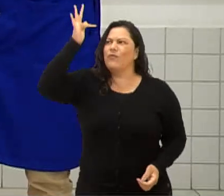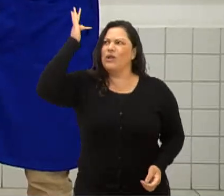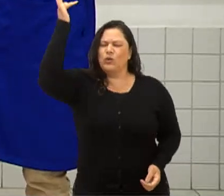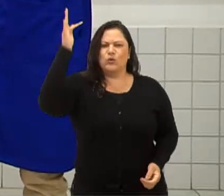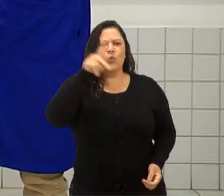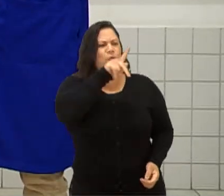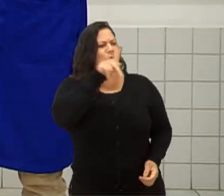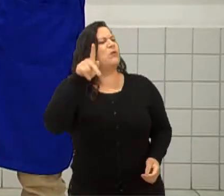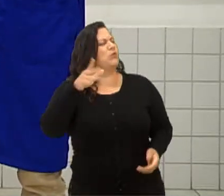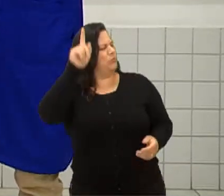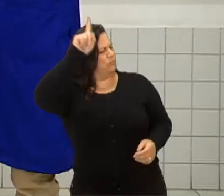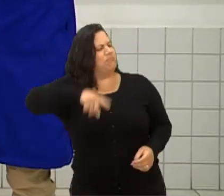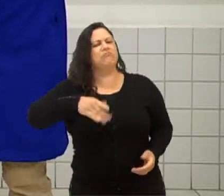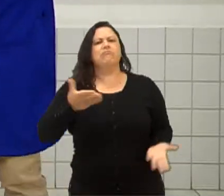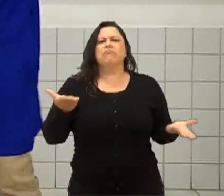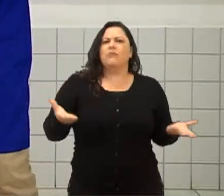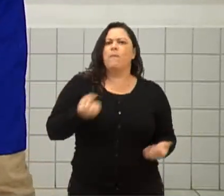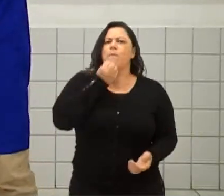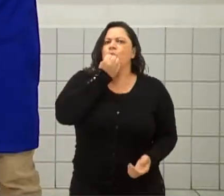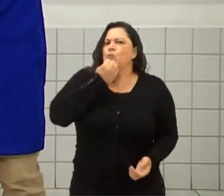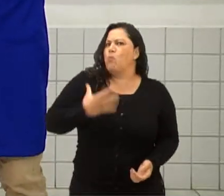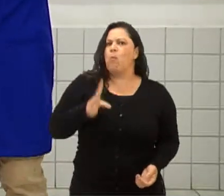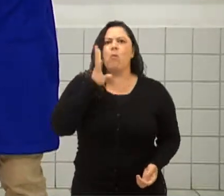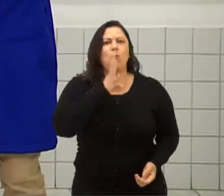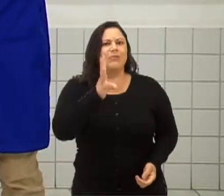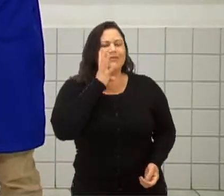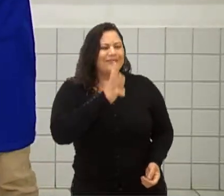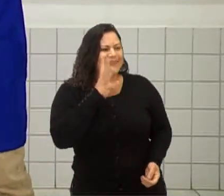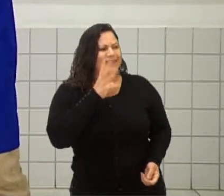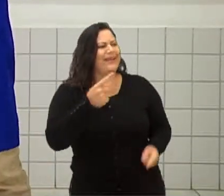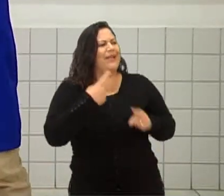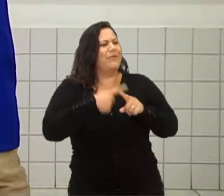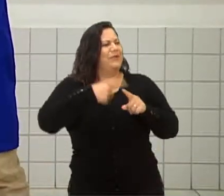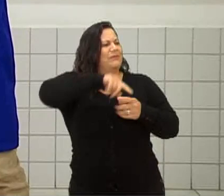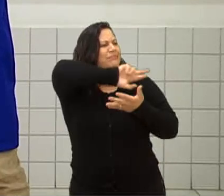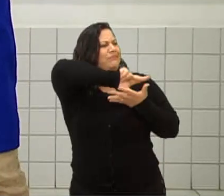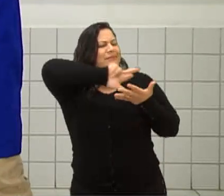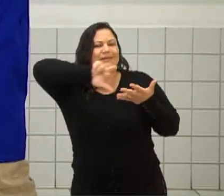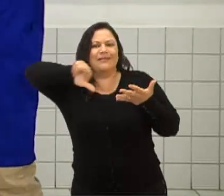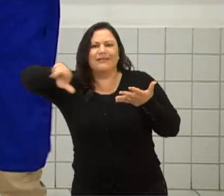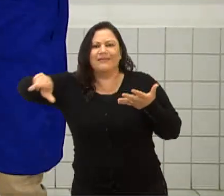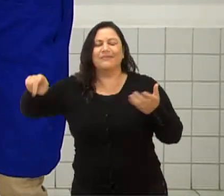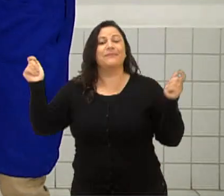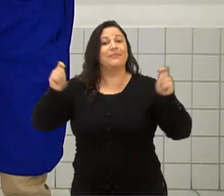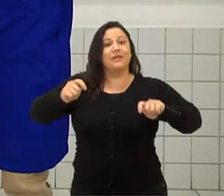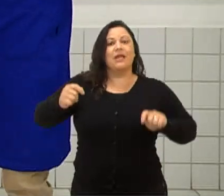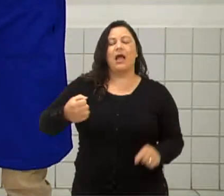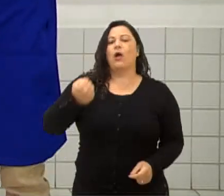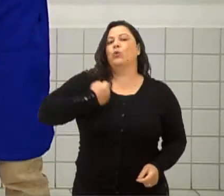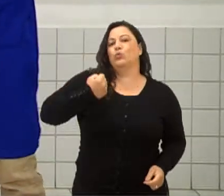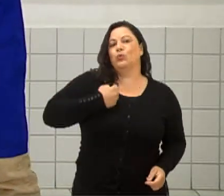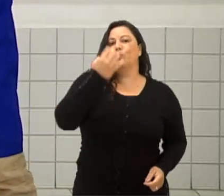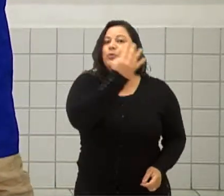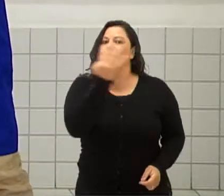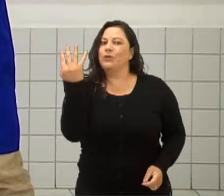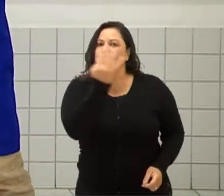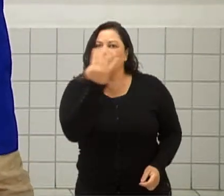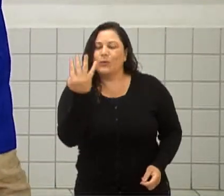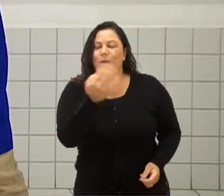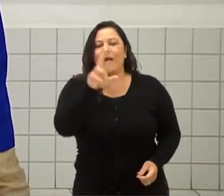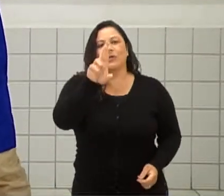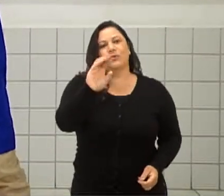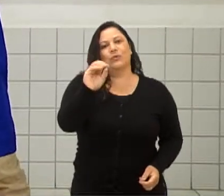tá muito legal. Tá. Porque a gente tem uma diversidade de professores muito grande. Aula 44, professor Robson,